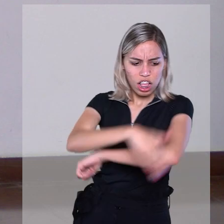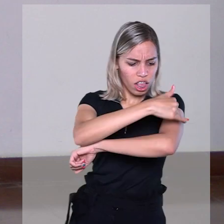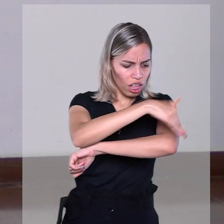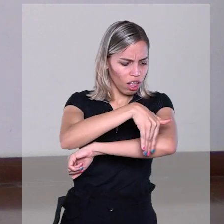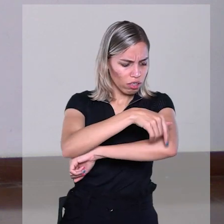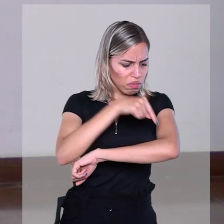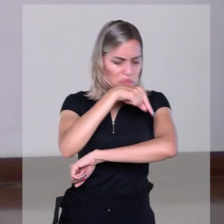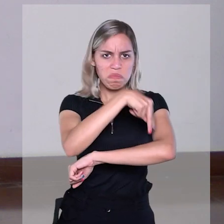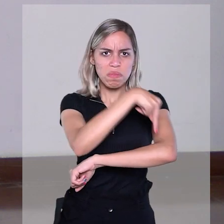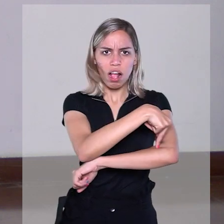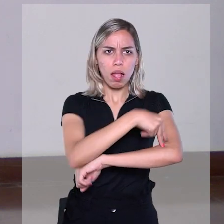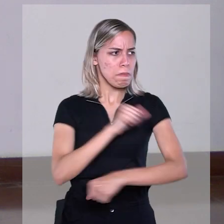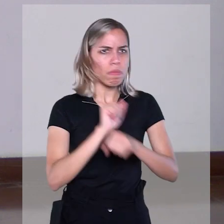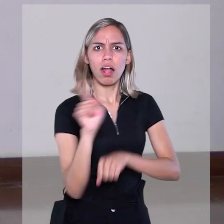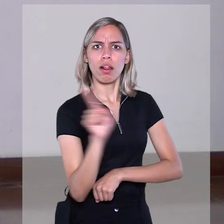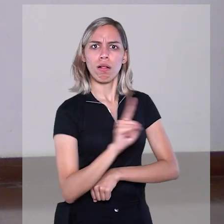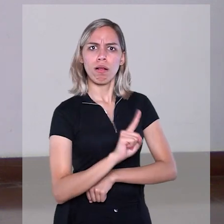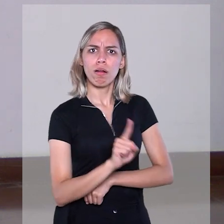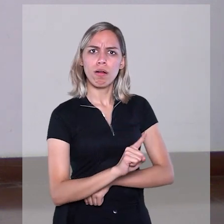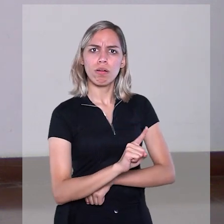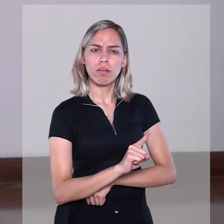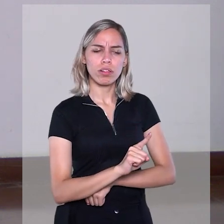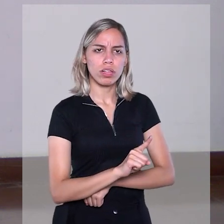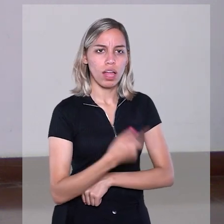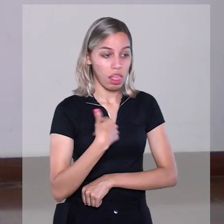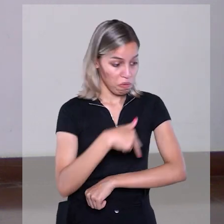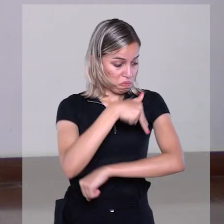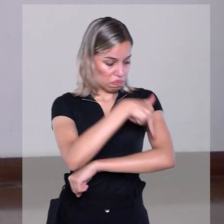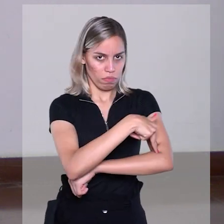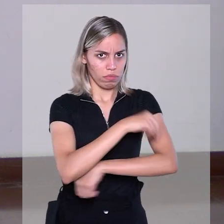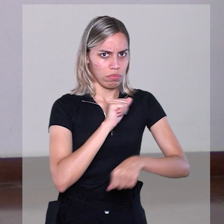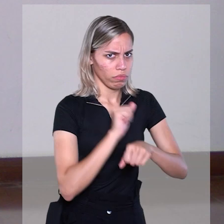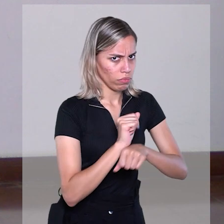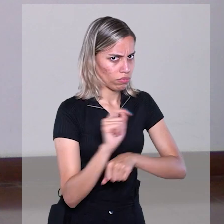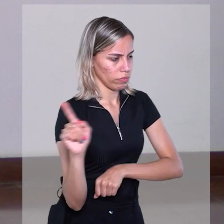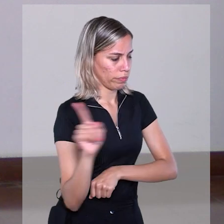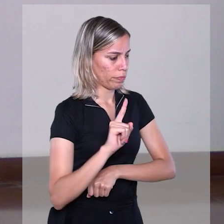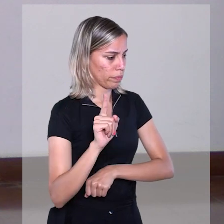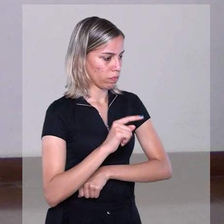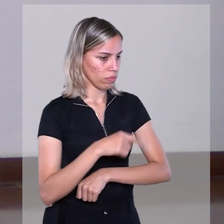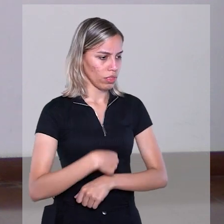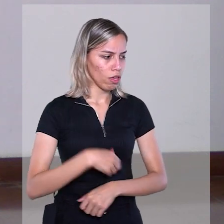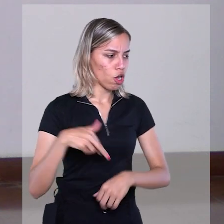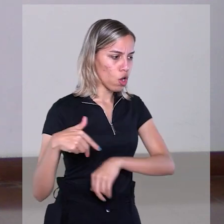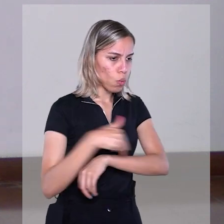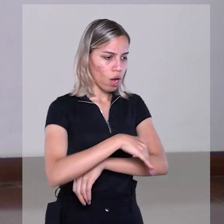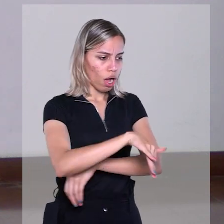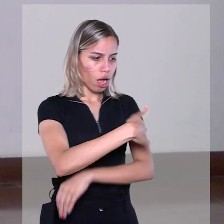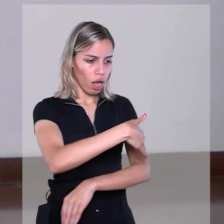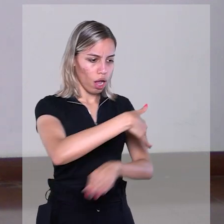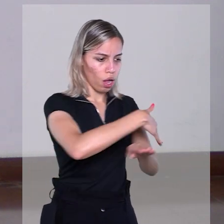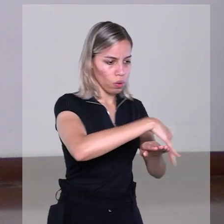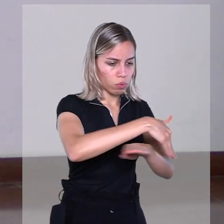rua entrecortada por outras ruas que se movem todo o tempo em busca de outras possíveis ruas que porventura nasçam dentro do